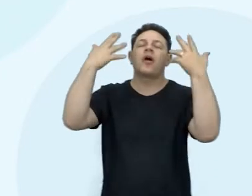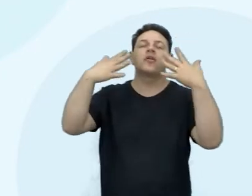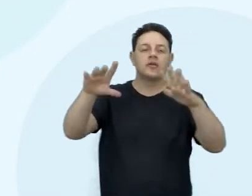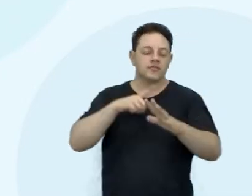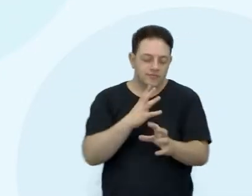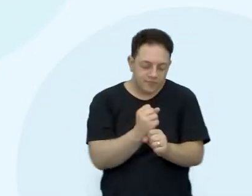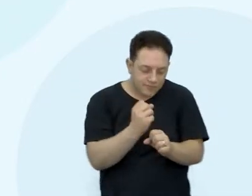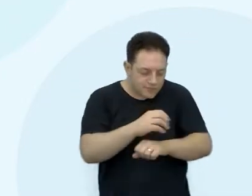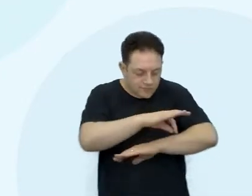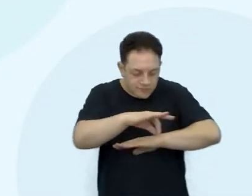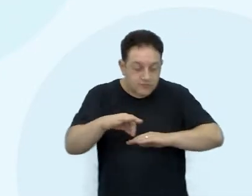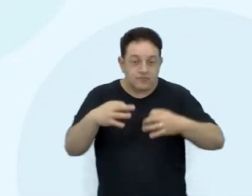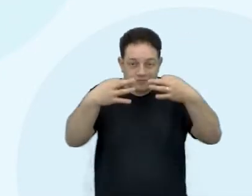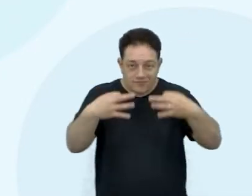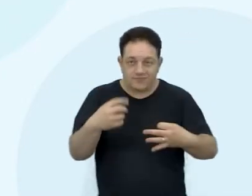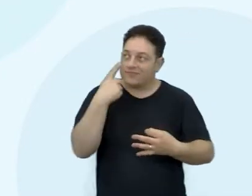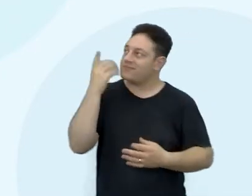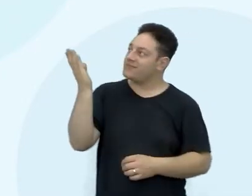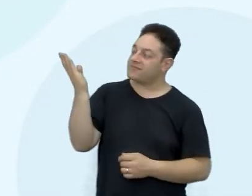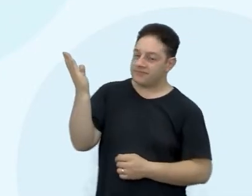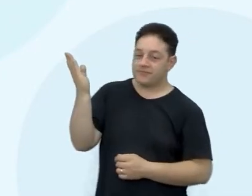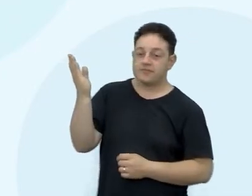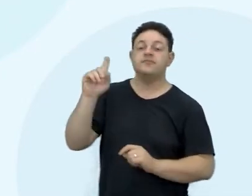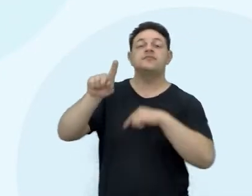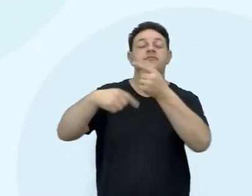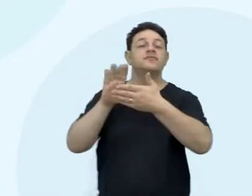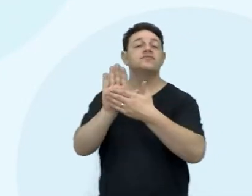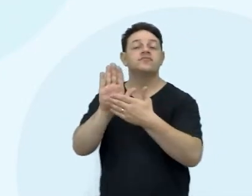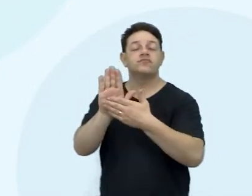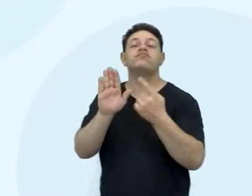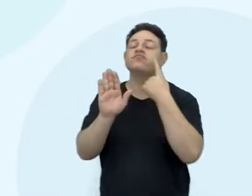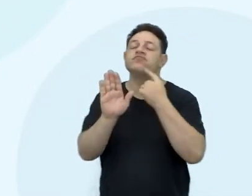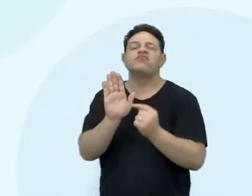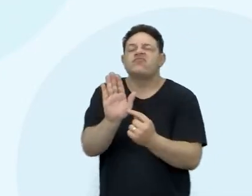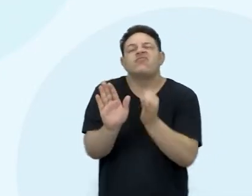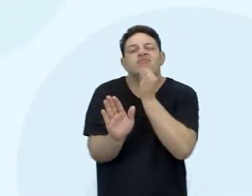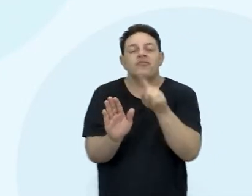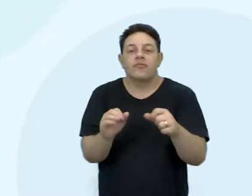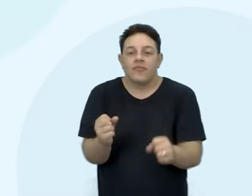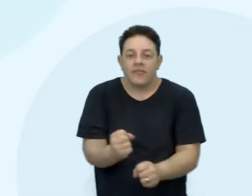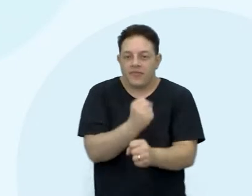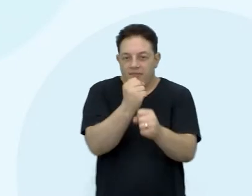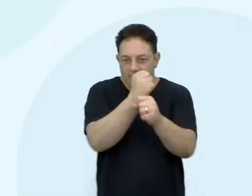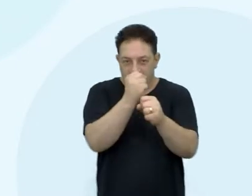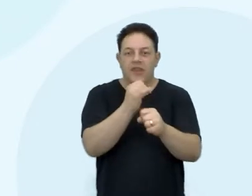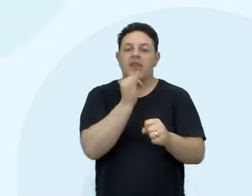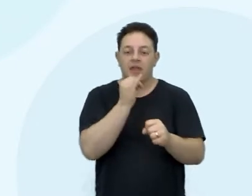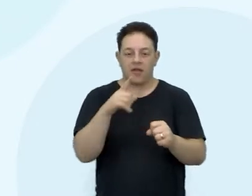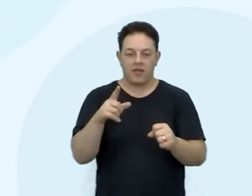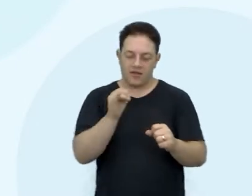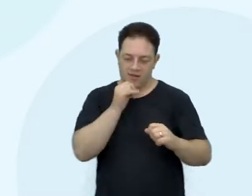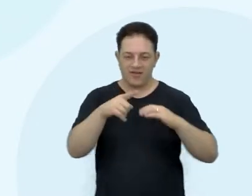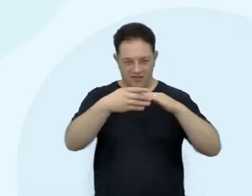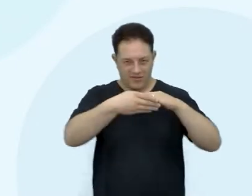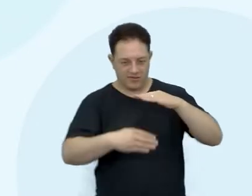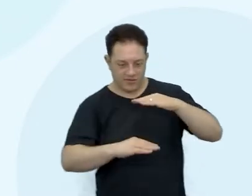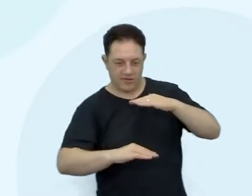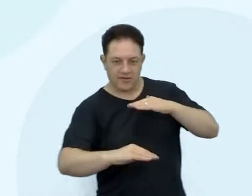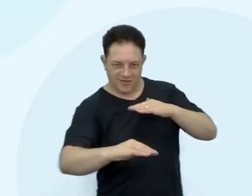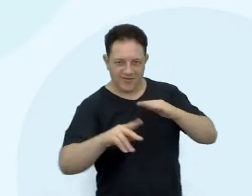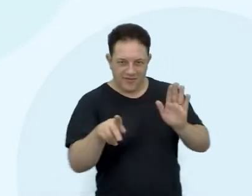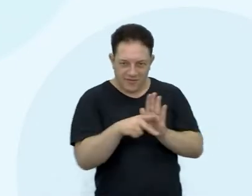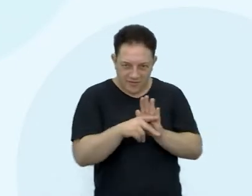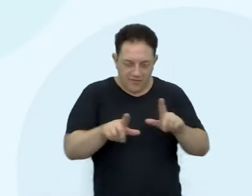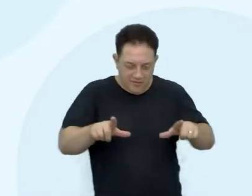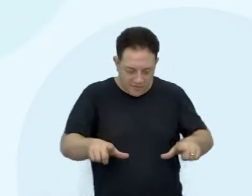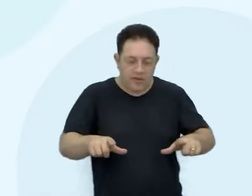enfim, que entra por aqui e tal. E aí nós propomos também a construção. A partir de uma planta baixa, a gente propôs